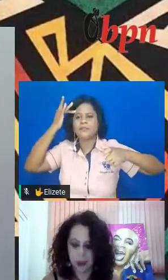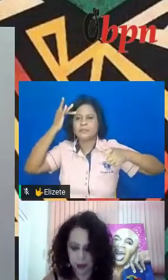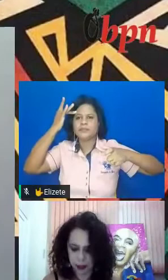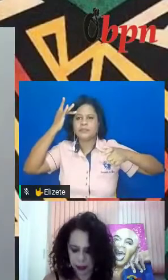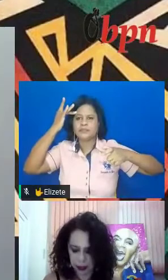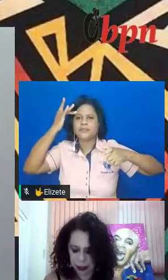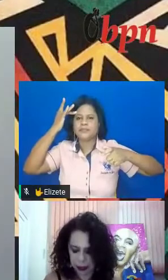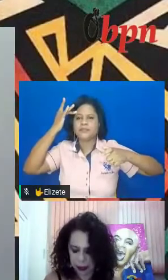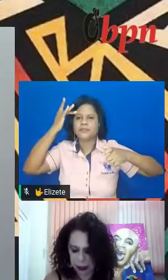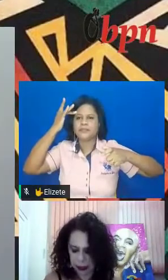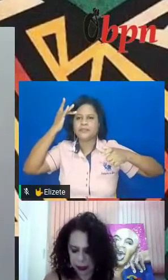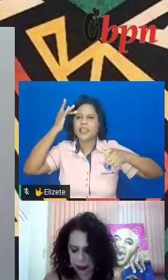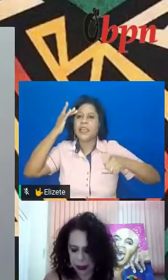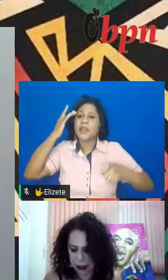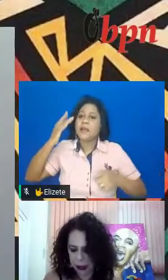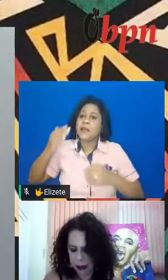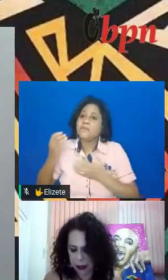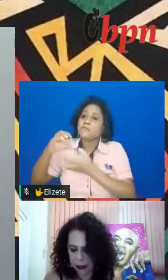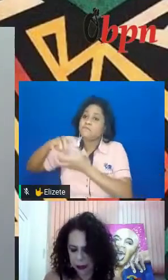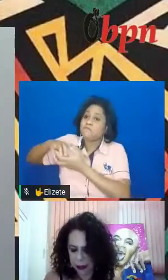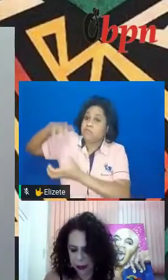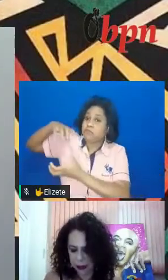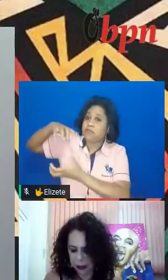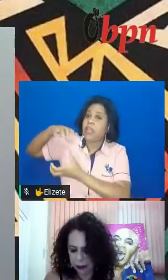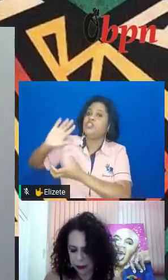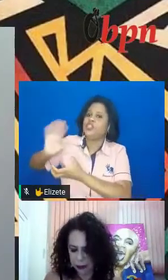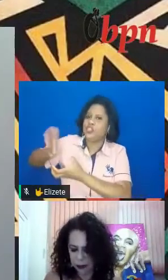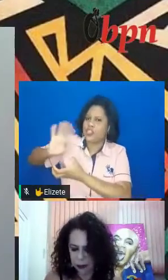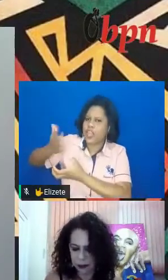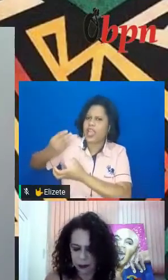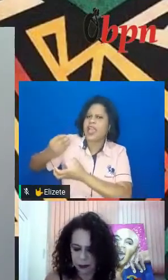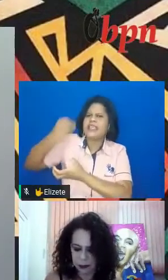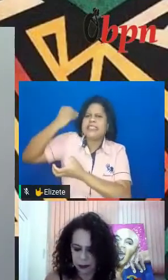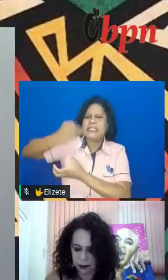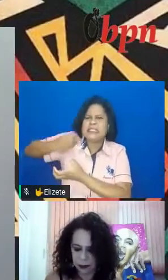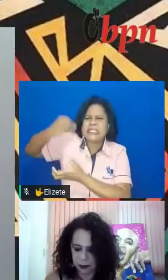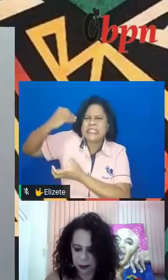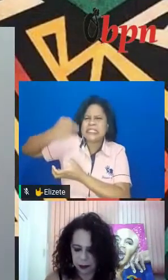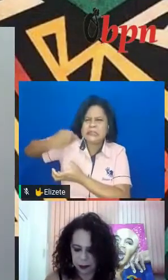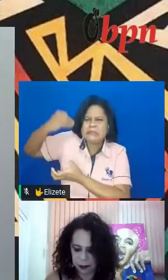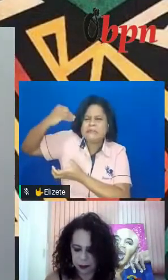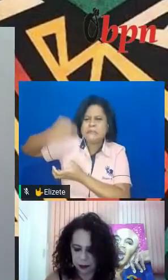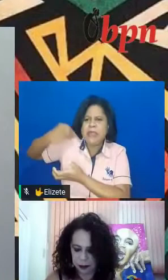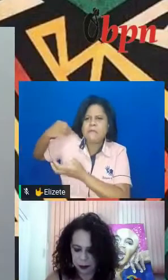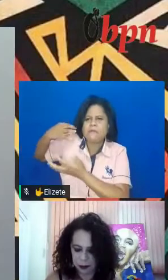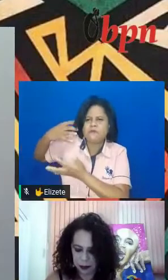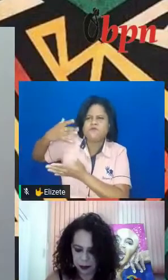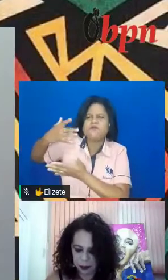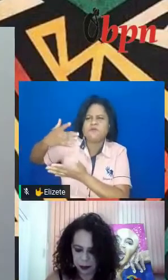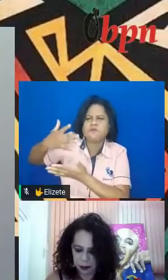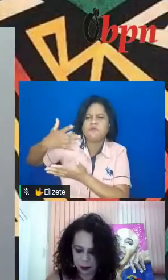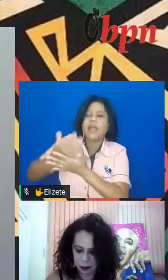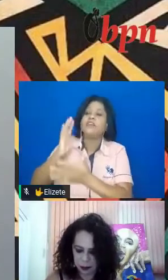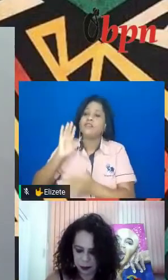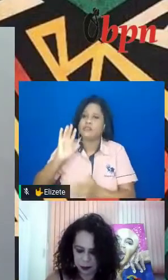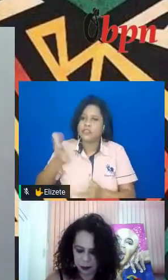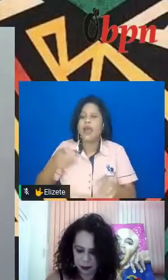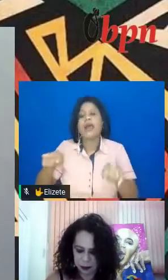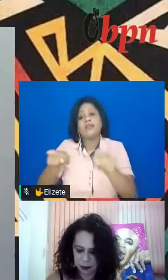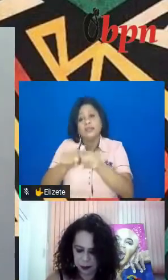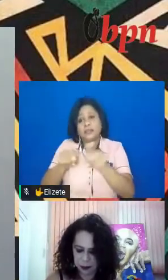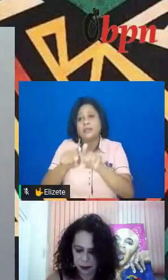mais velha, né, de uma pessoa que já viveu determinadas experiências e que, por isso, também